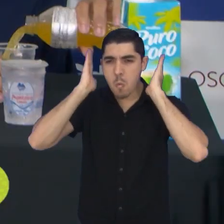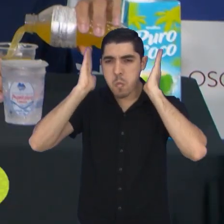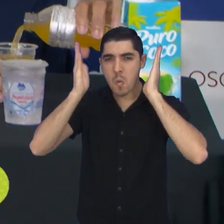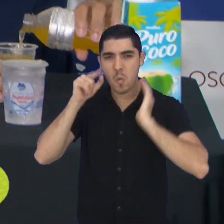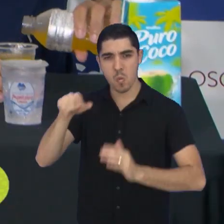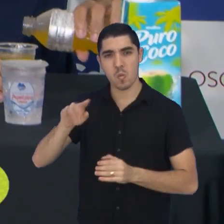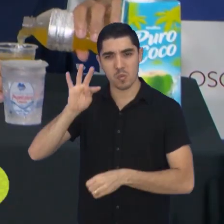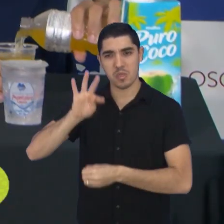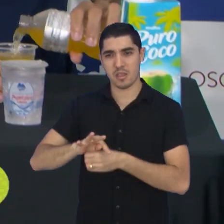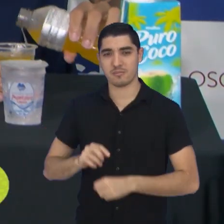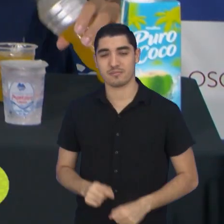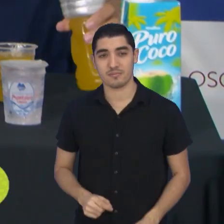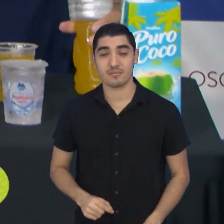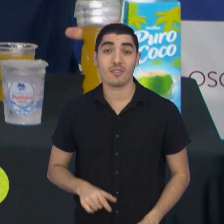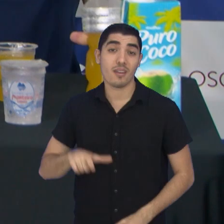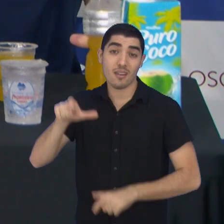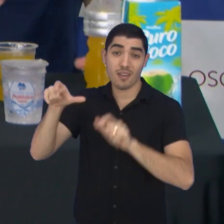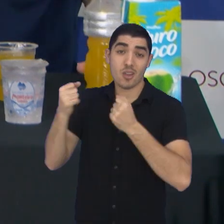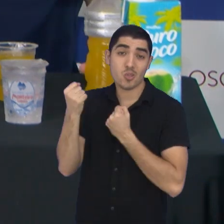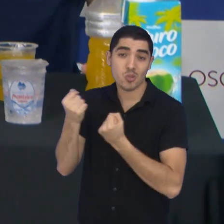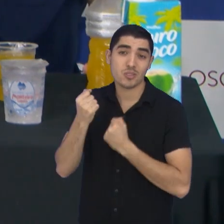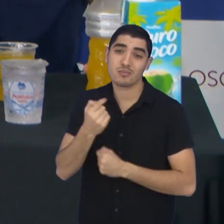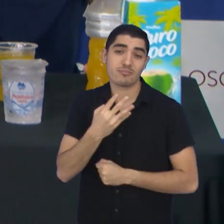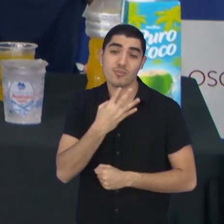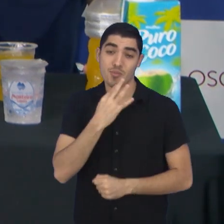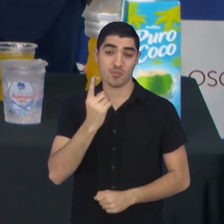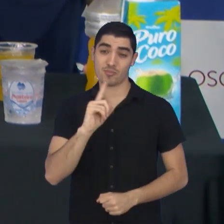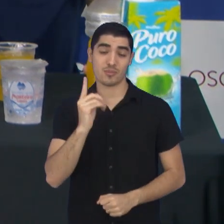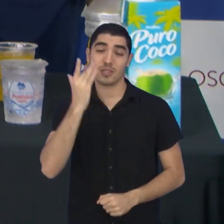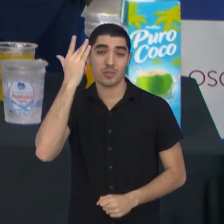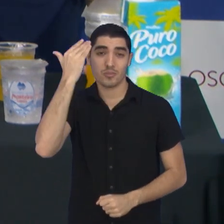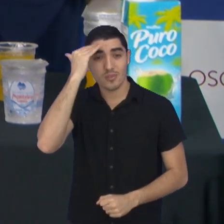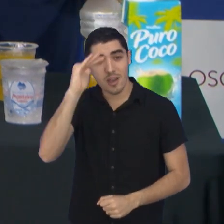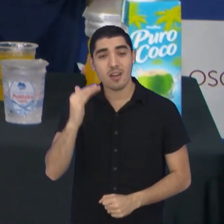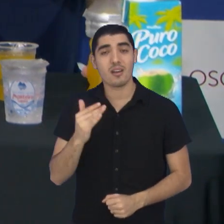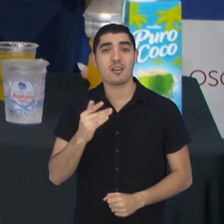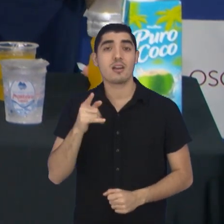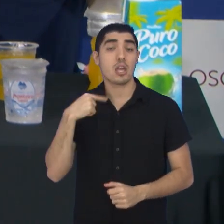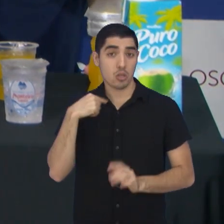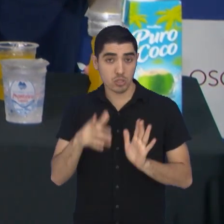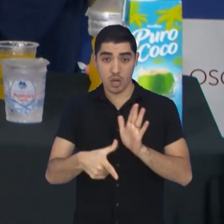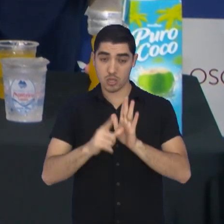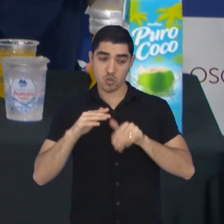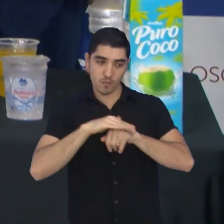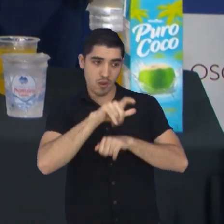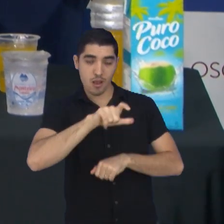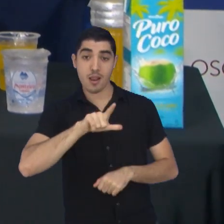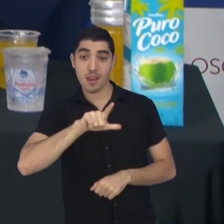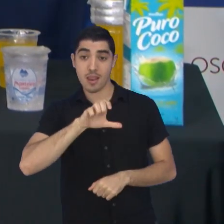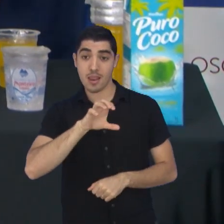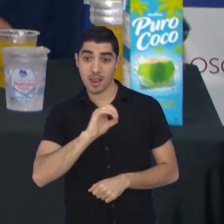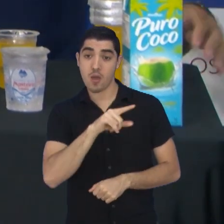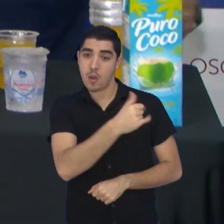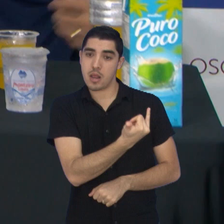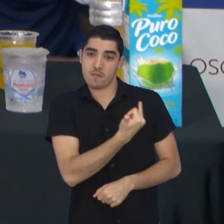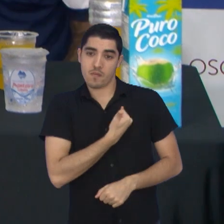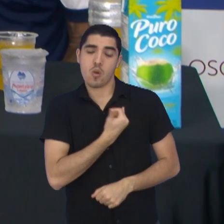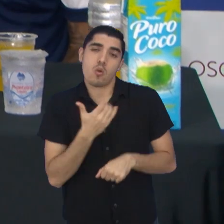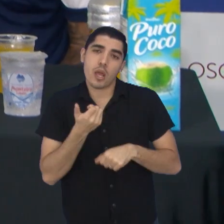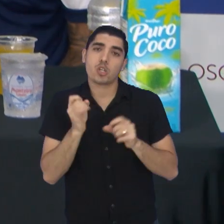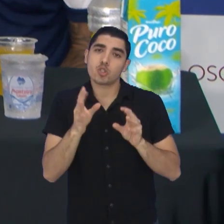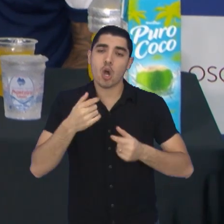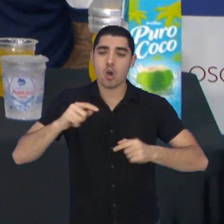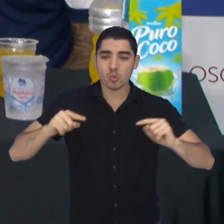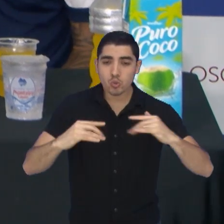A torcida às vezes não entende uma substituição. Eu tinha conversado com o Léo, ele pediu para jogar 60 minutos, então foi